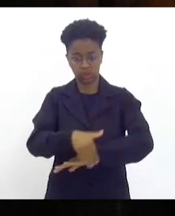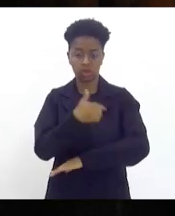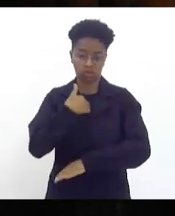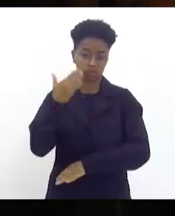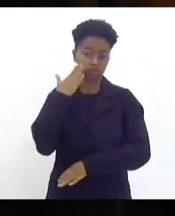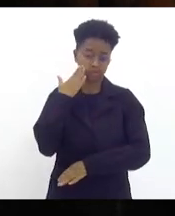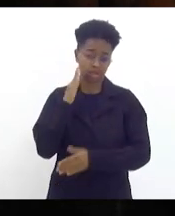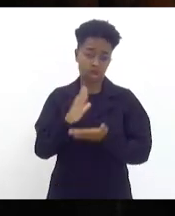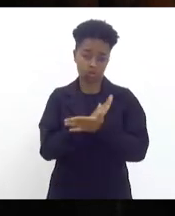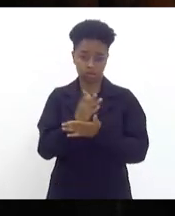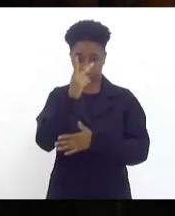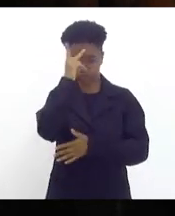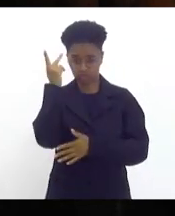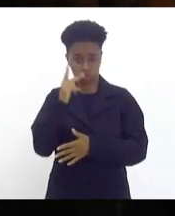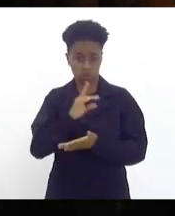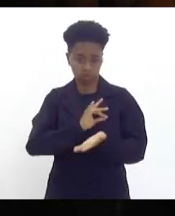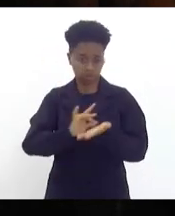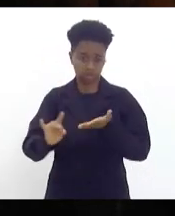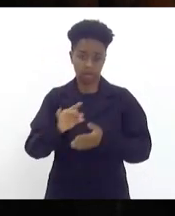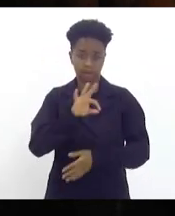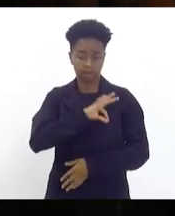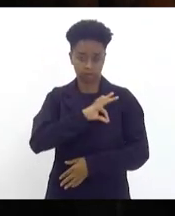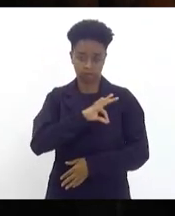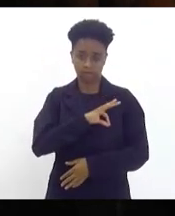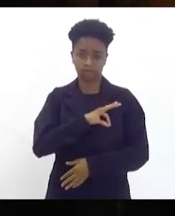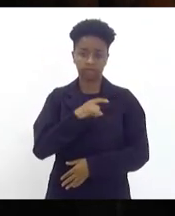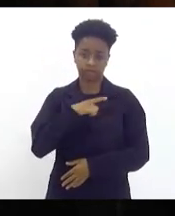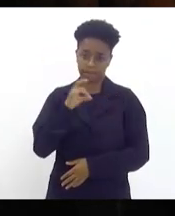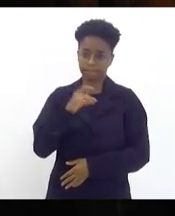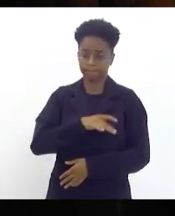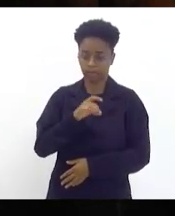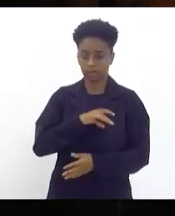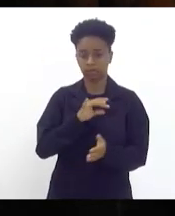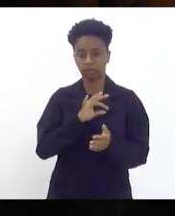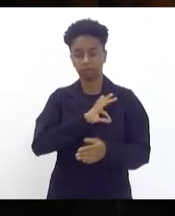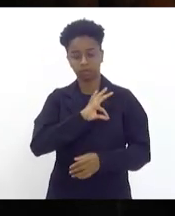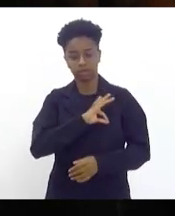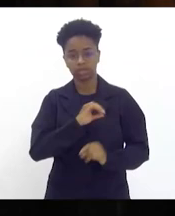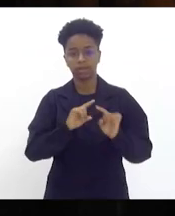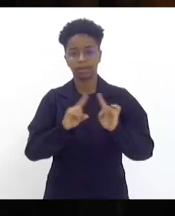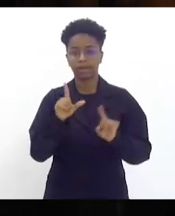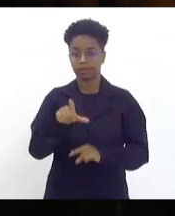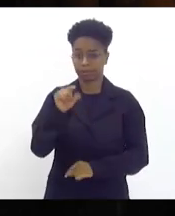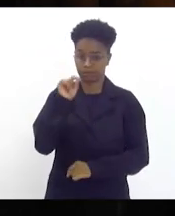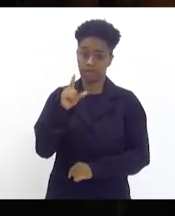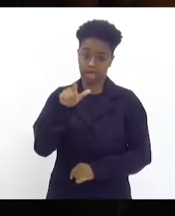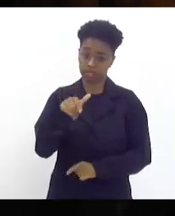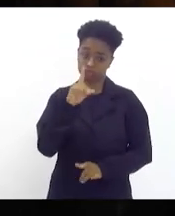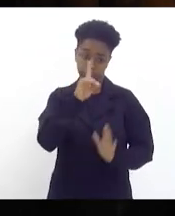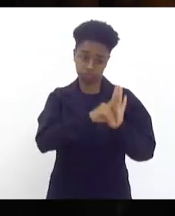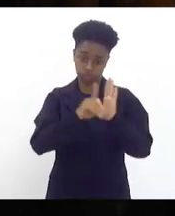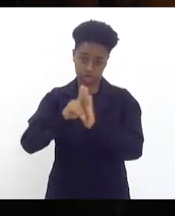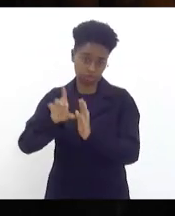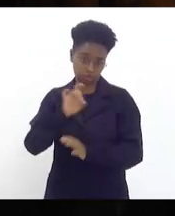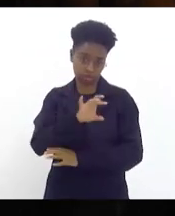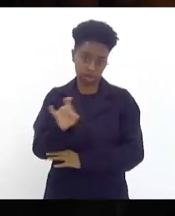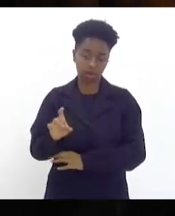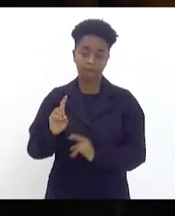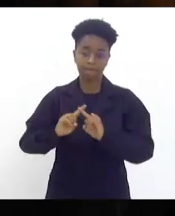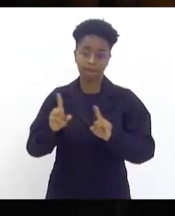que tem pavor da polícia tem verdadeiro ojeriza ou fobia a polícia e prefere a direito cada um mas